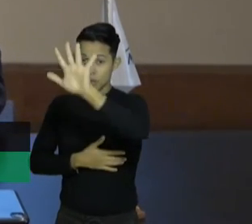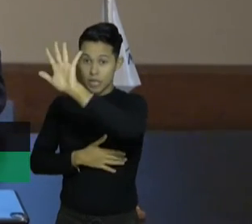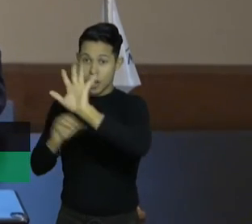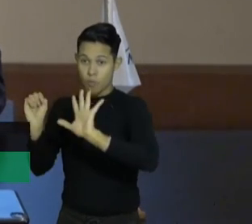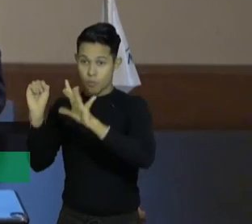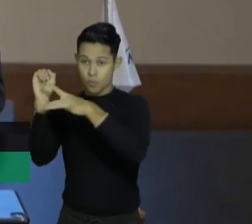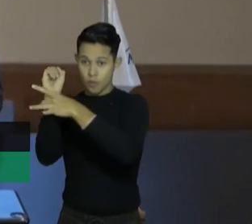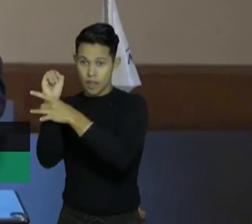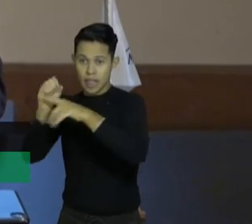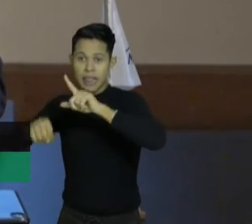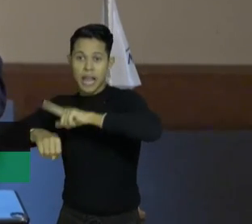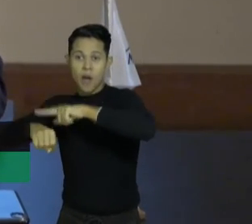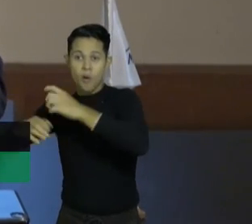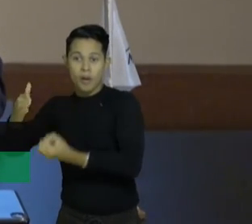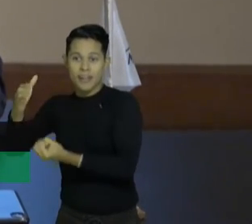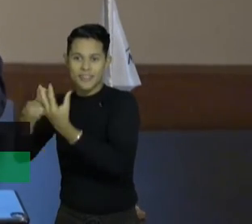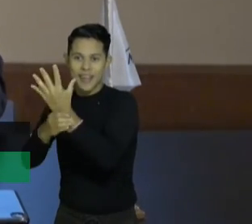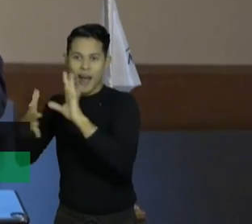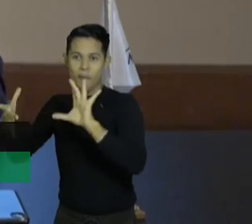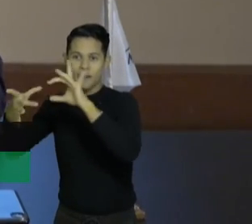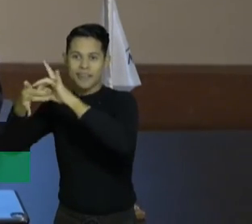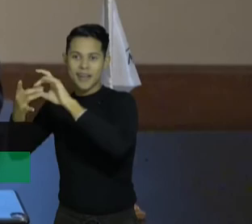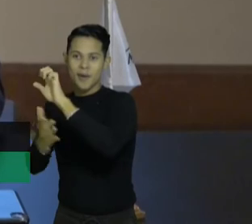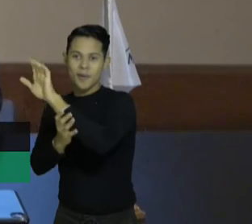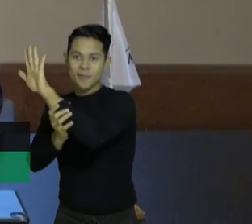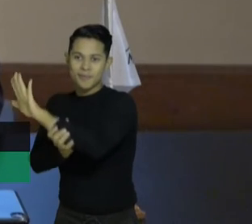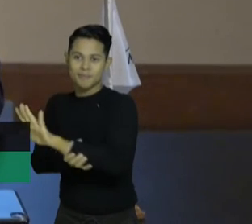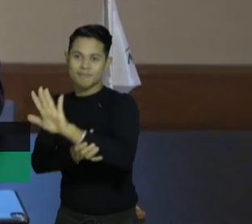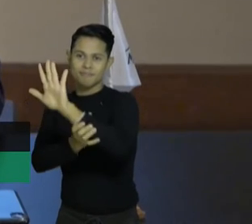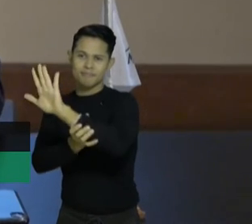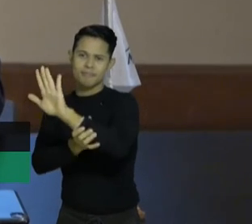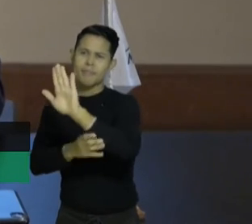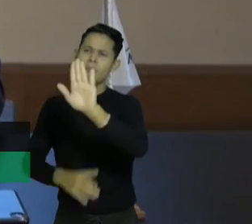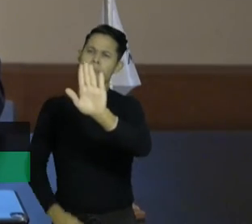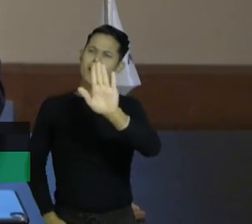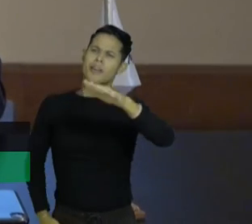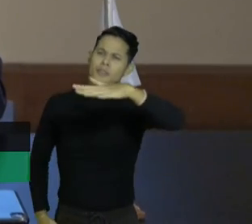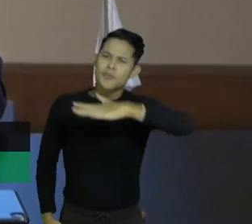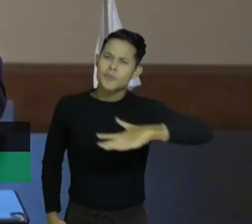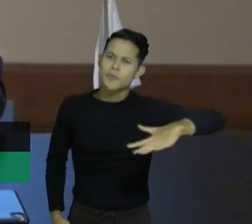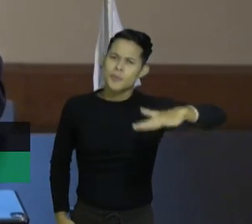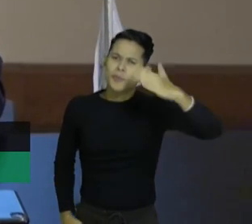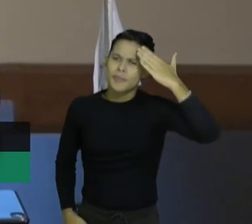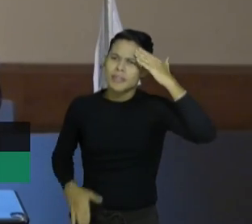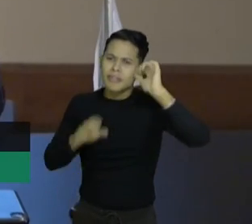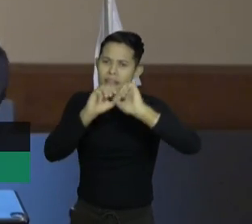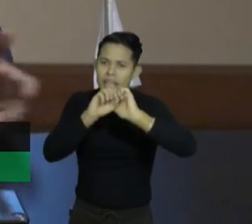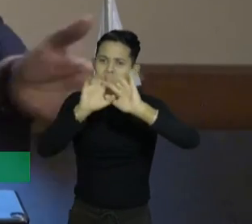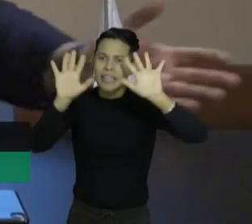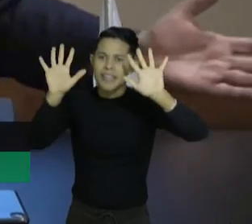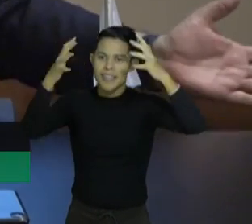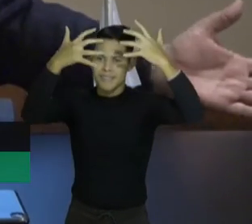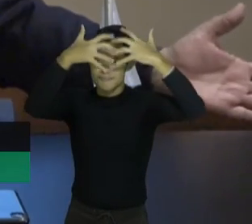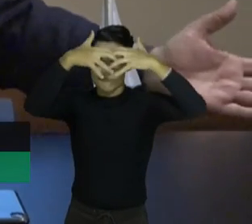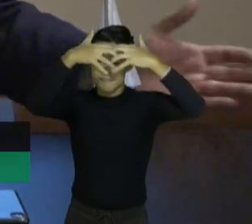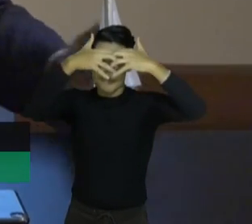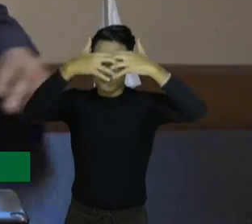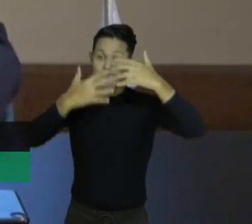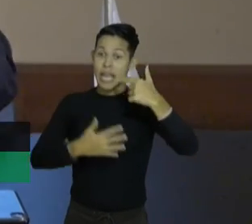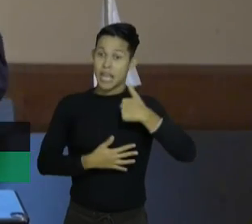união europeia mas para nós entendermos toda essa complexidade então eu passaria a palavra